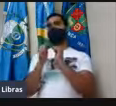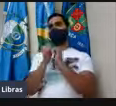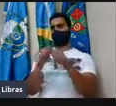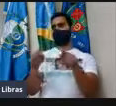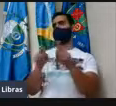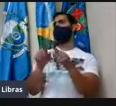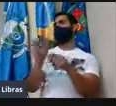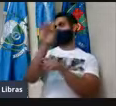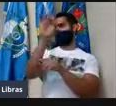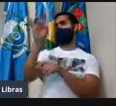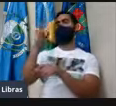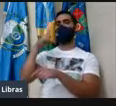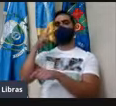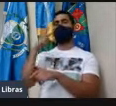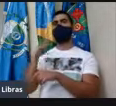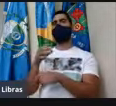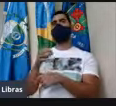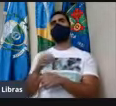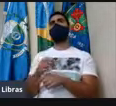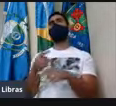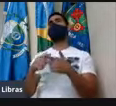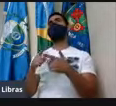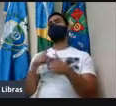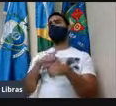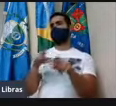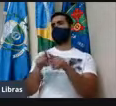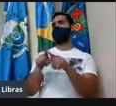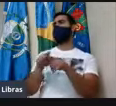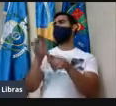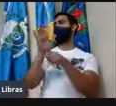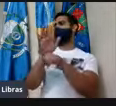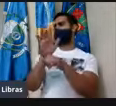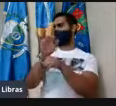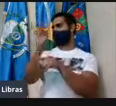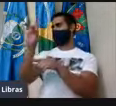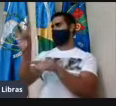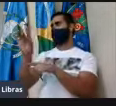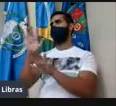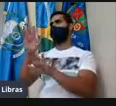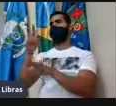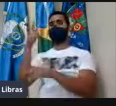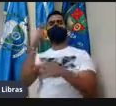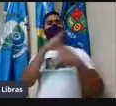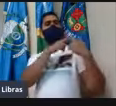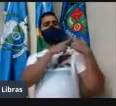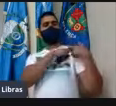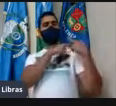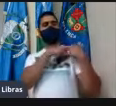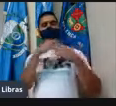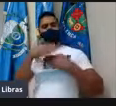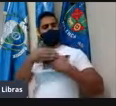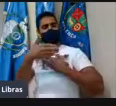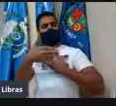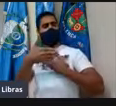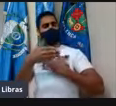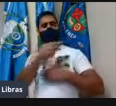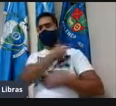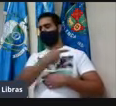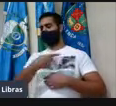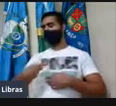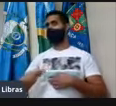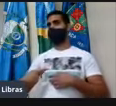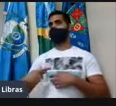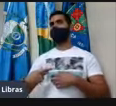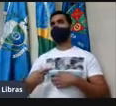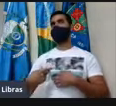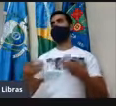seus pares, evidentemente, porque houve a contribuição de todos, mas a sua responsabilidade à frente como